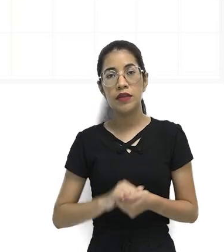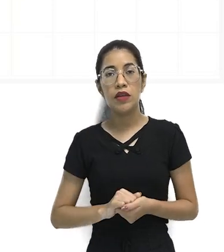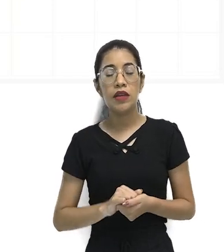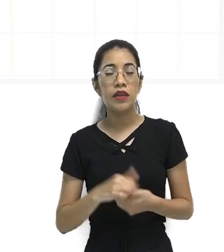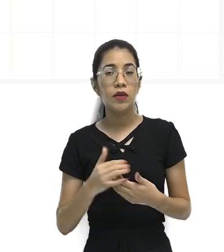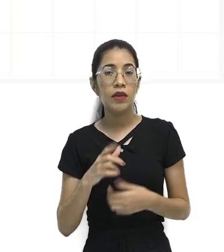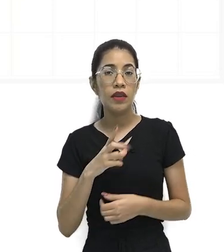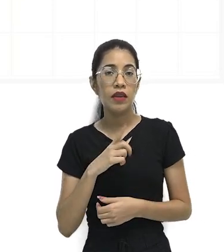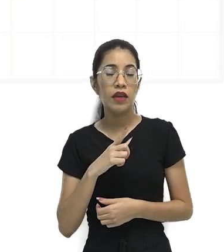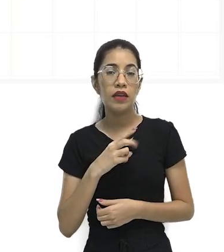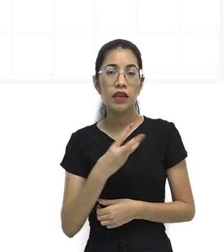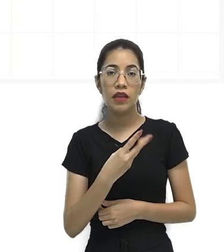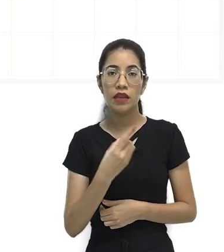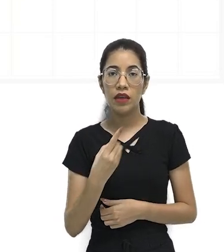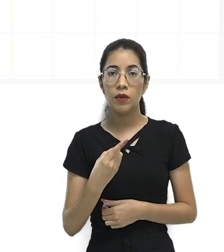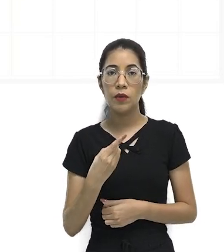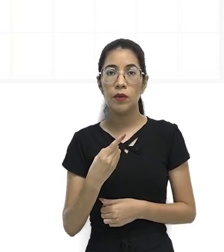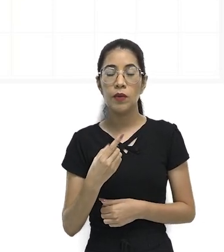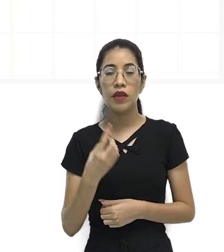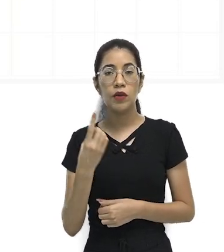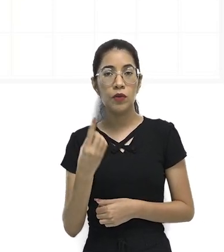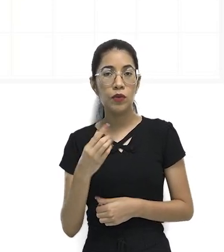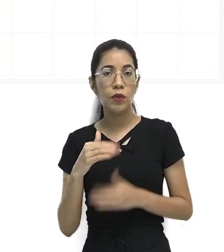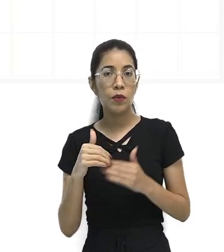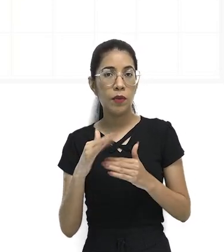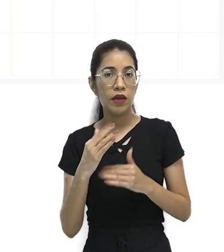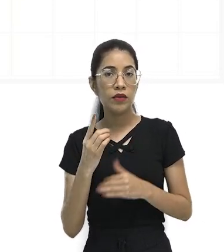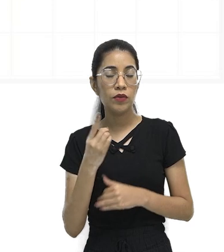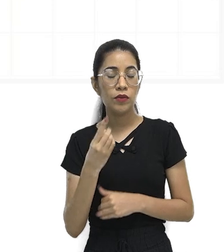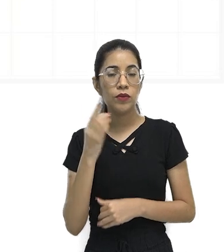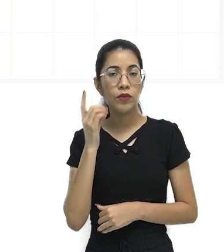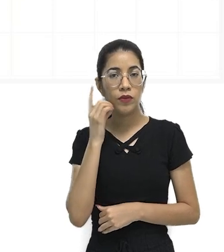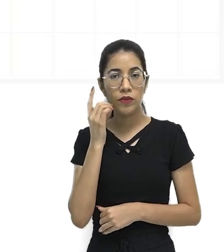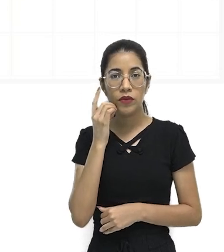tenho 31, ou seja, eu tenho um dia a mais